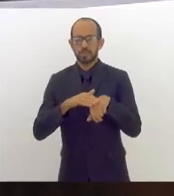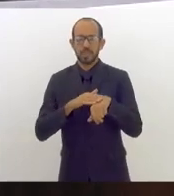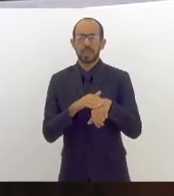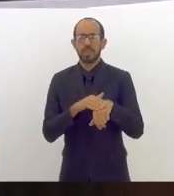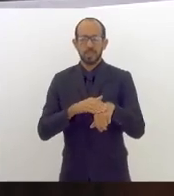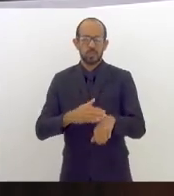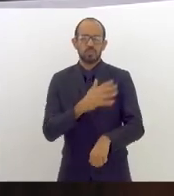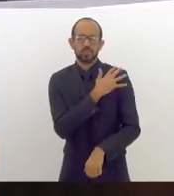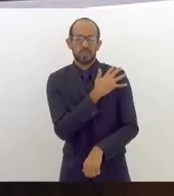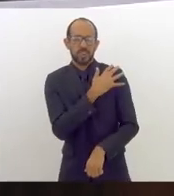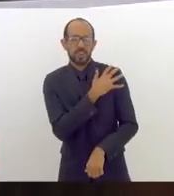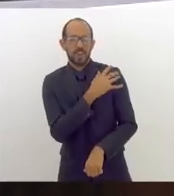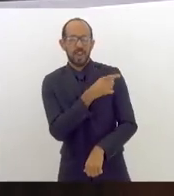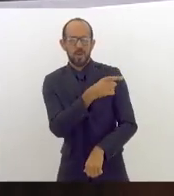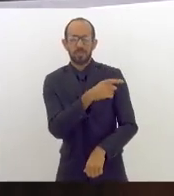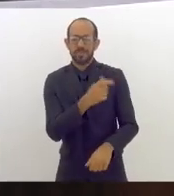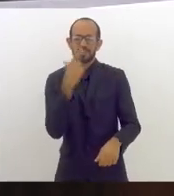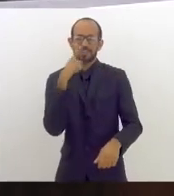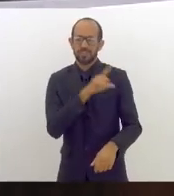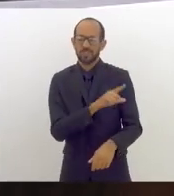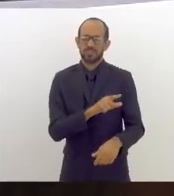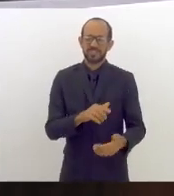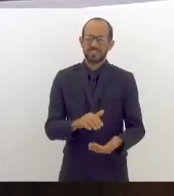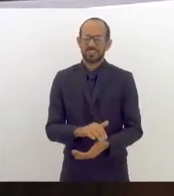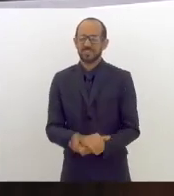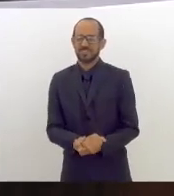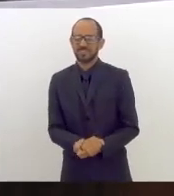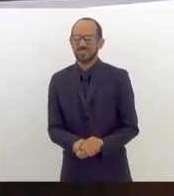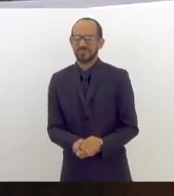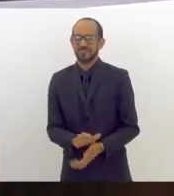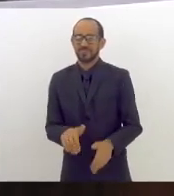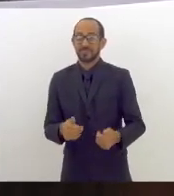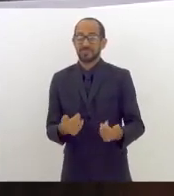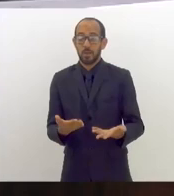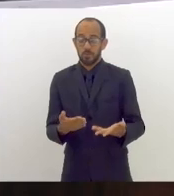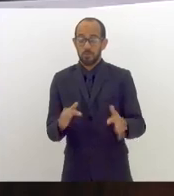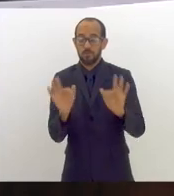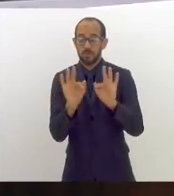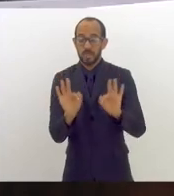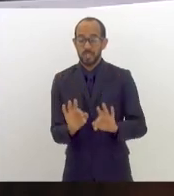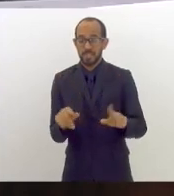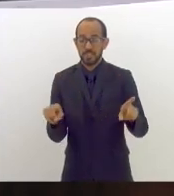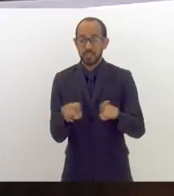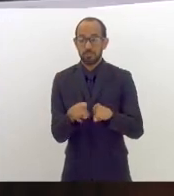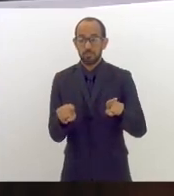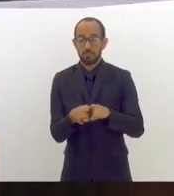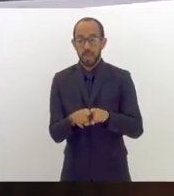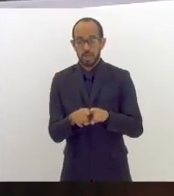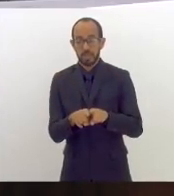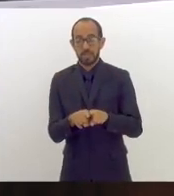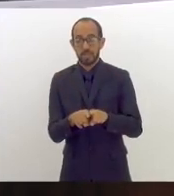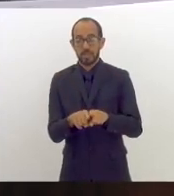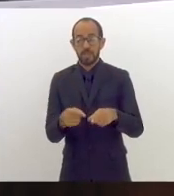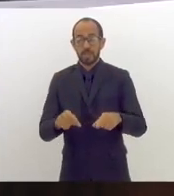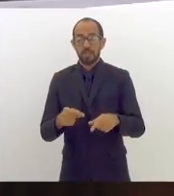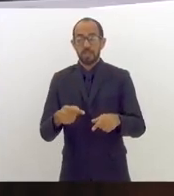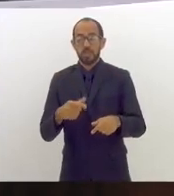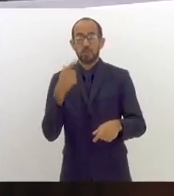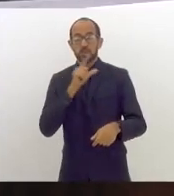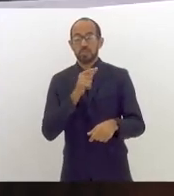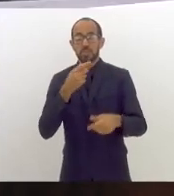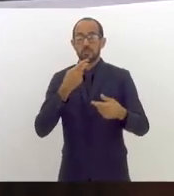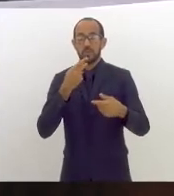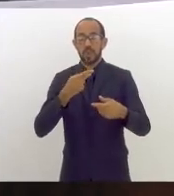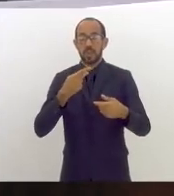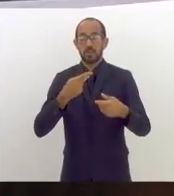enfim isso tá se consolidando agora mas feliz e realizado em poder dizer